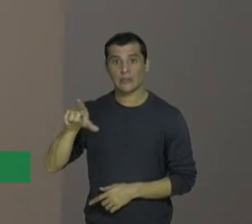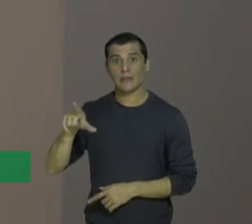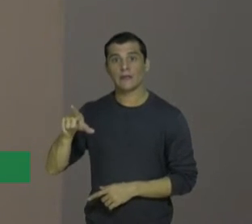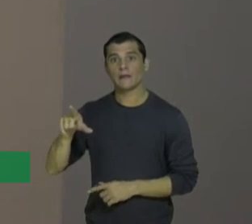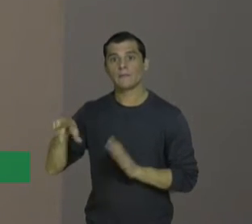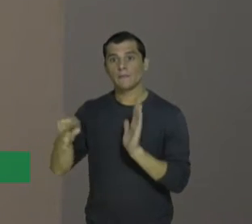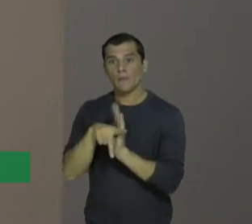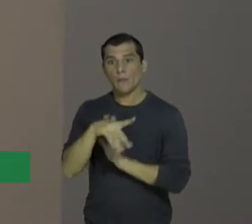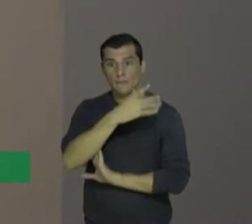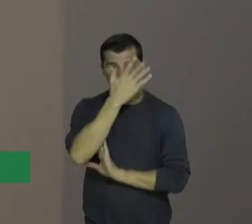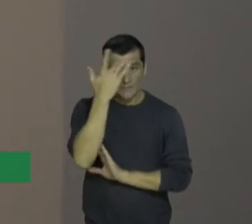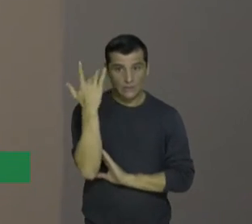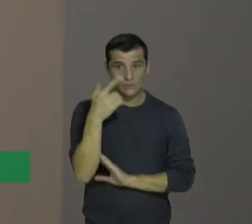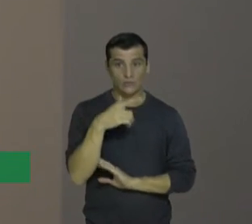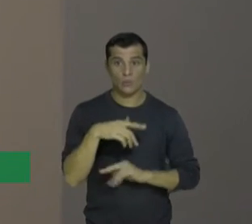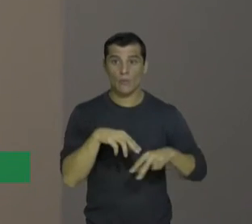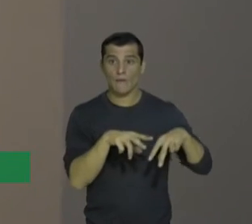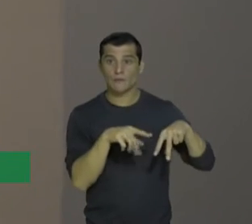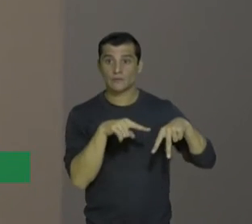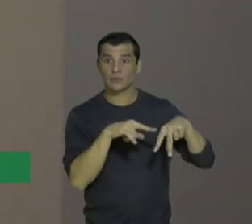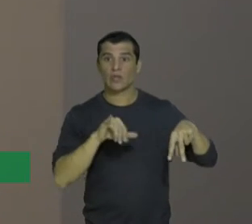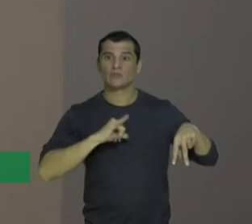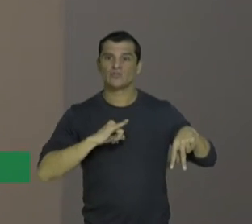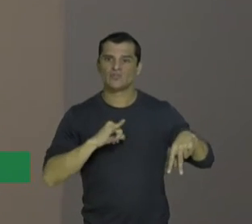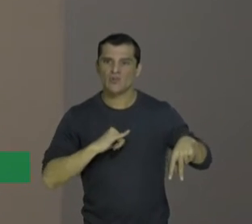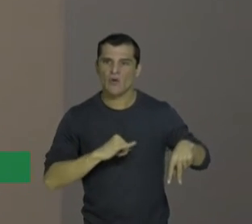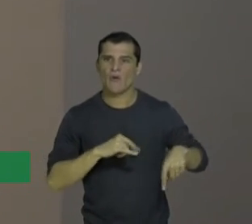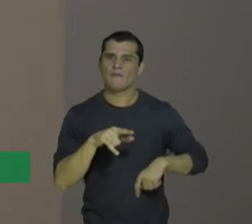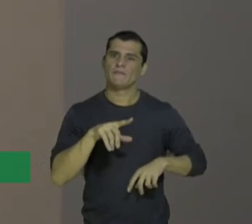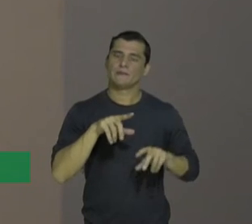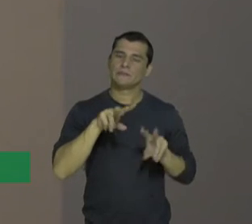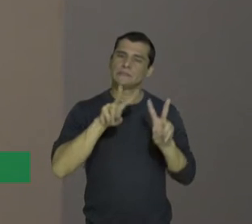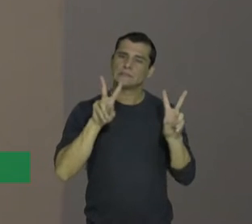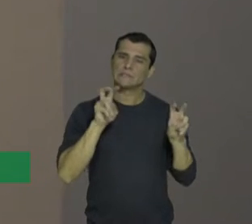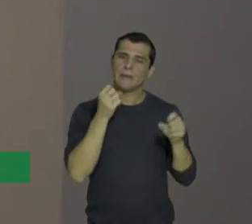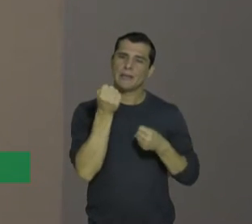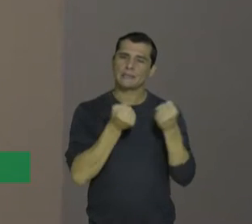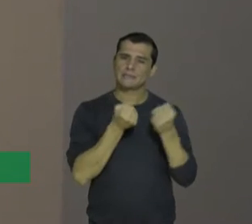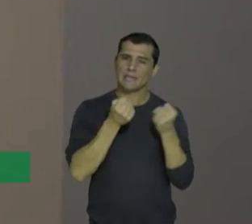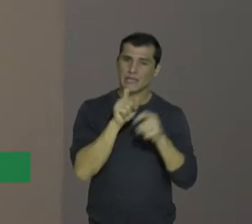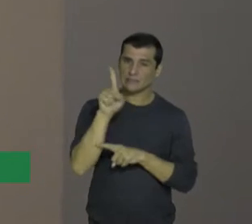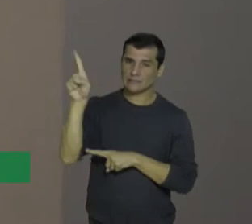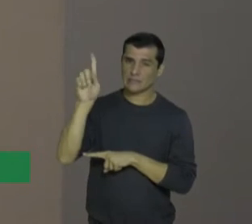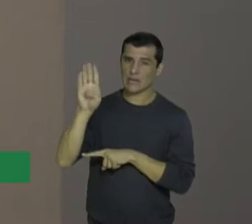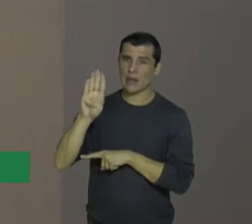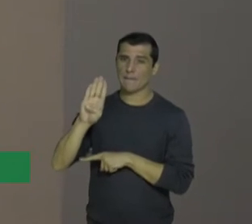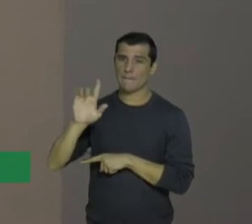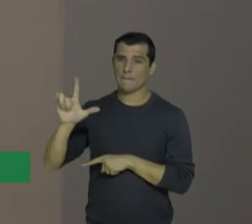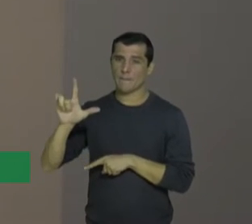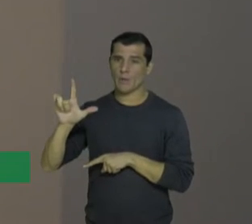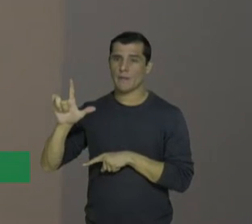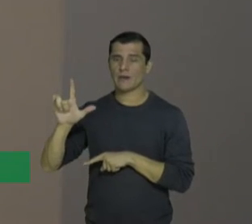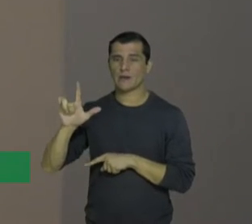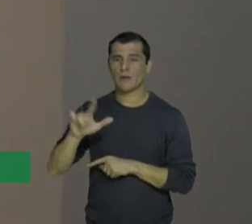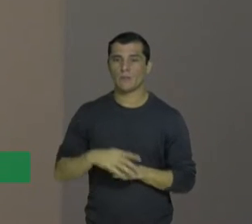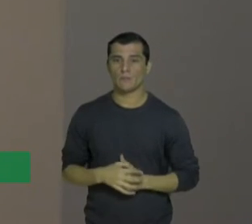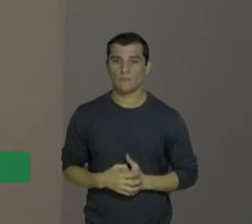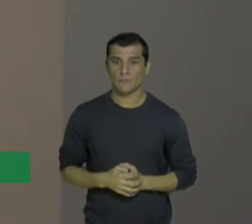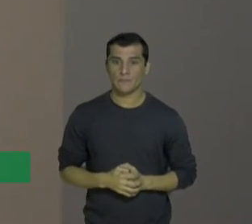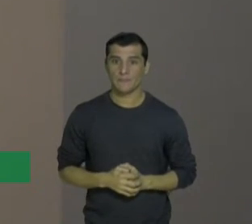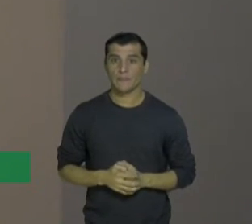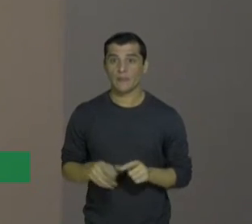trânsito em Blumenau o deputado advoga na área de direito civil e constitucional é sócio proprietário da empresa